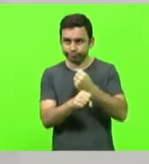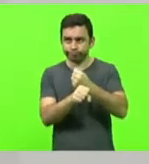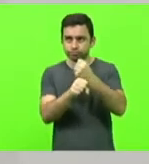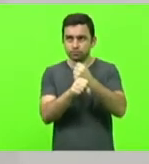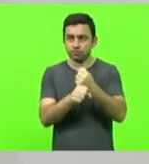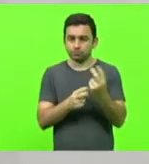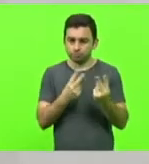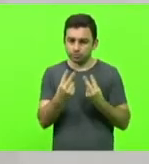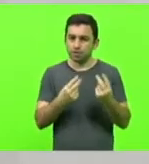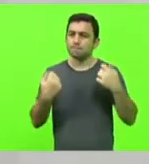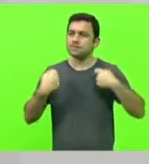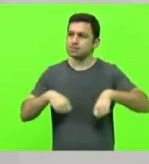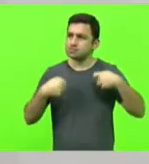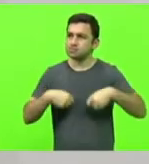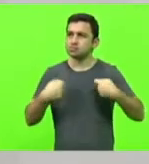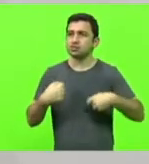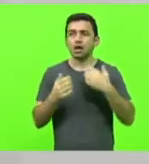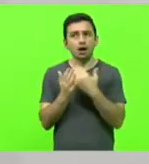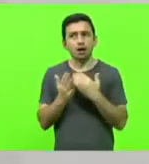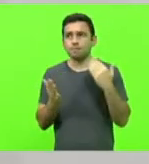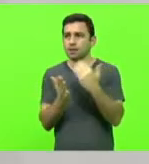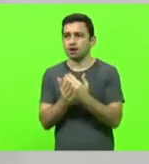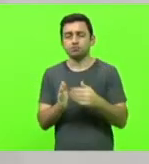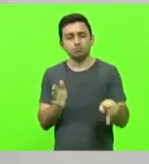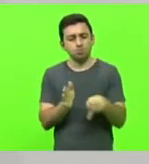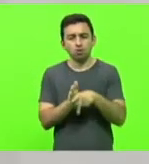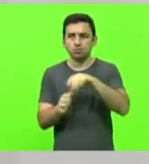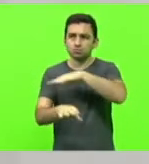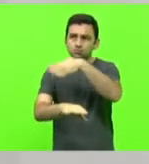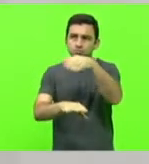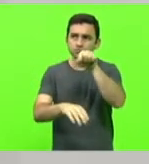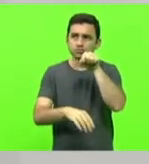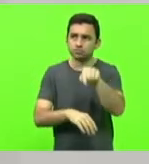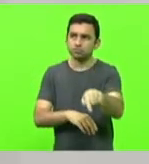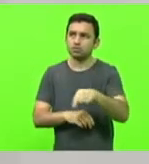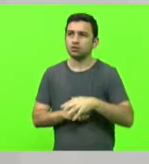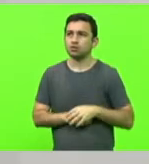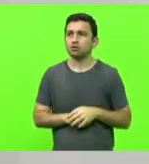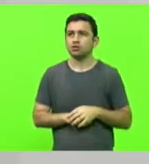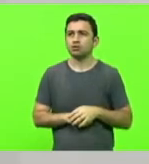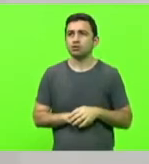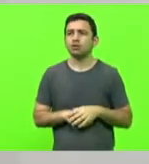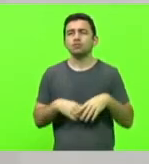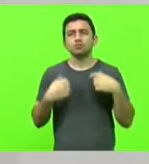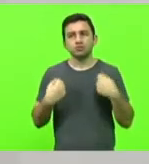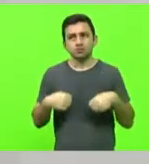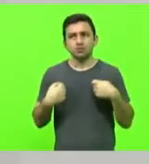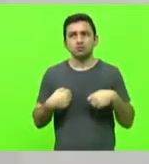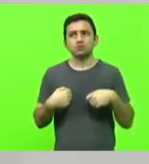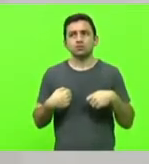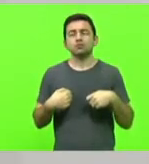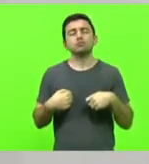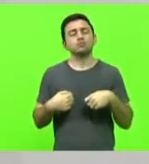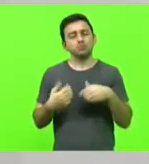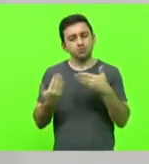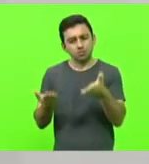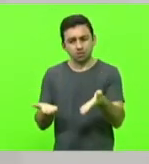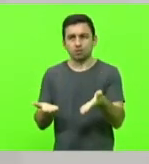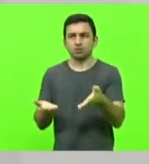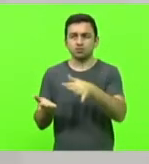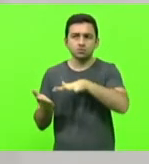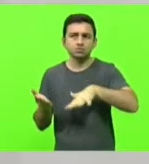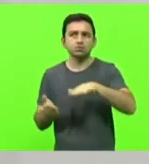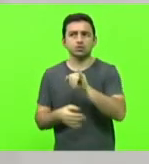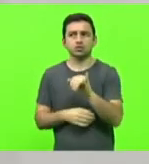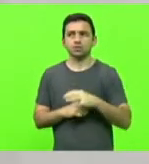abrace a 470 do Alto Vale. Abrace a 470 do Alto Vale, senhor governador. Porque